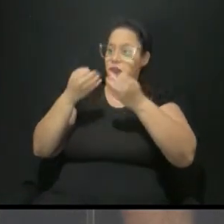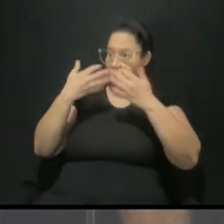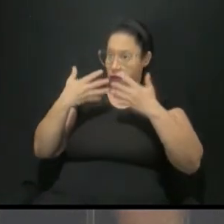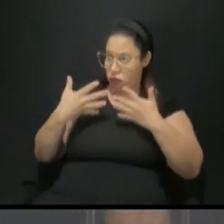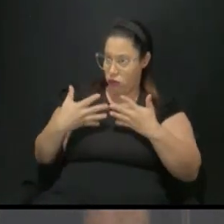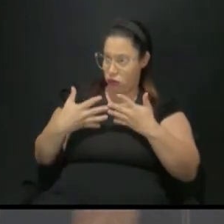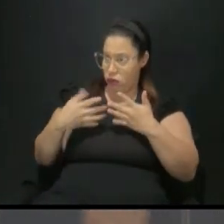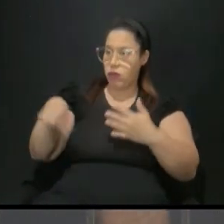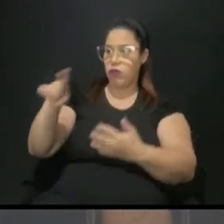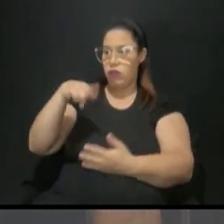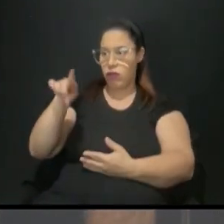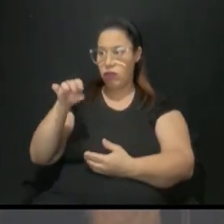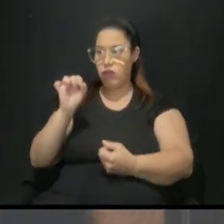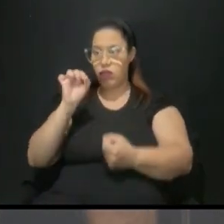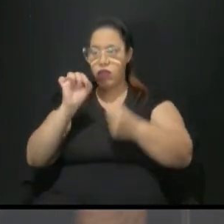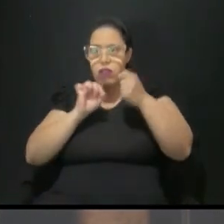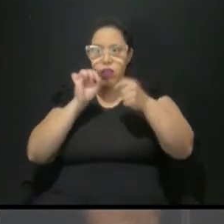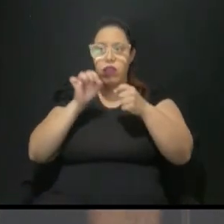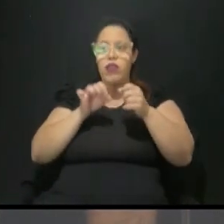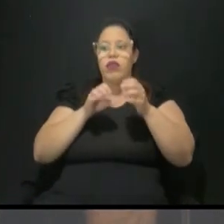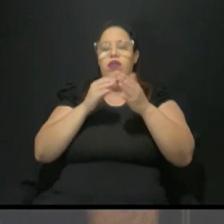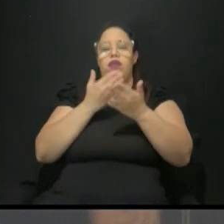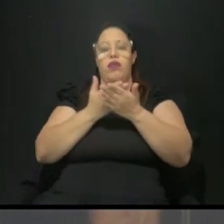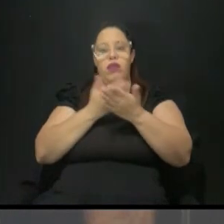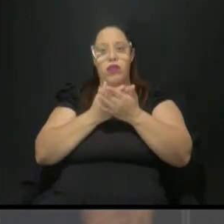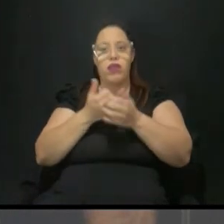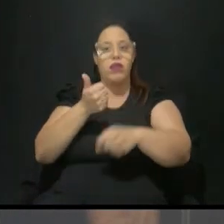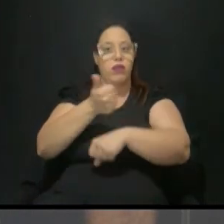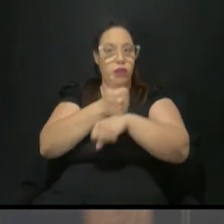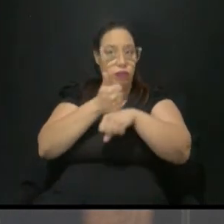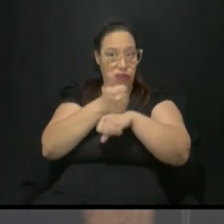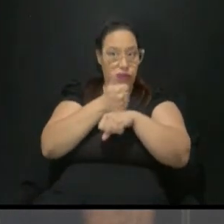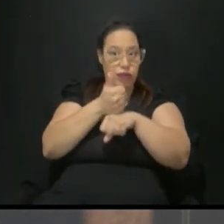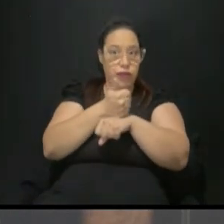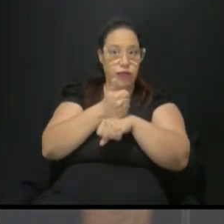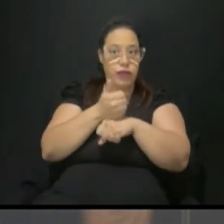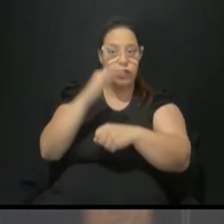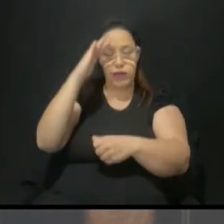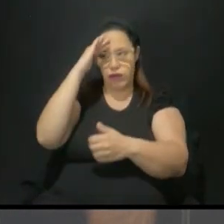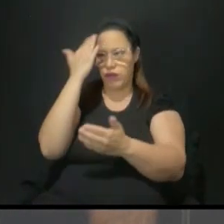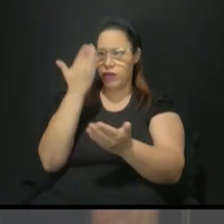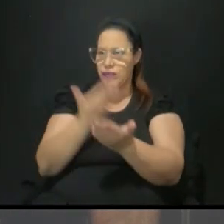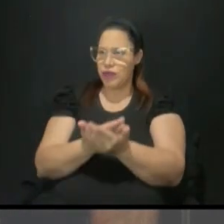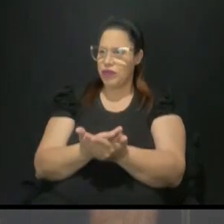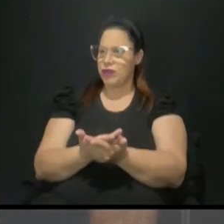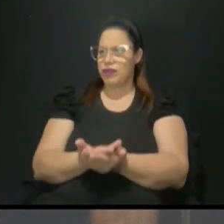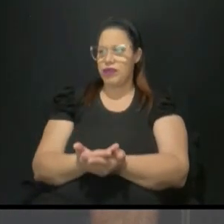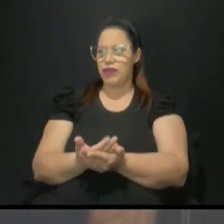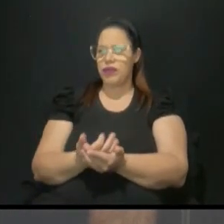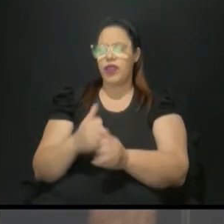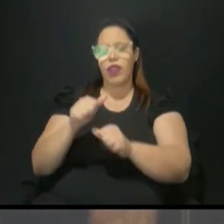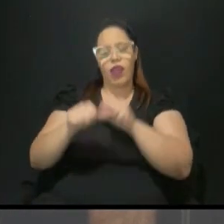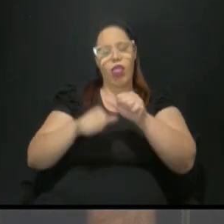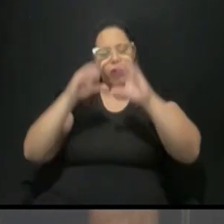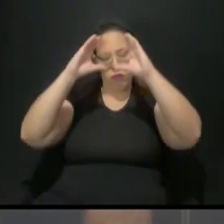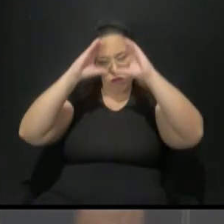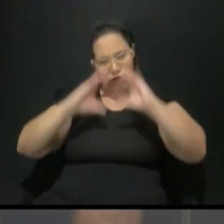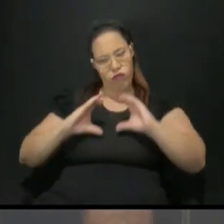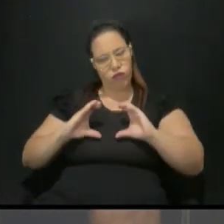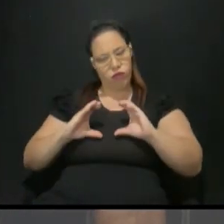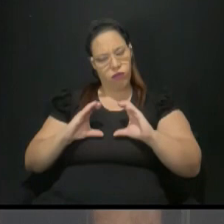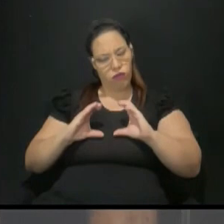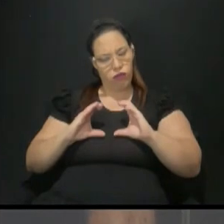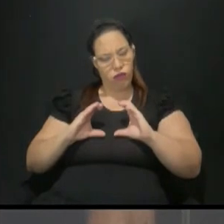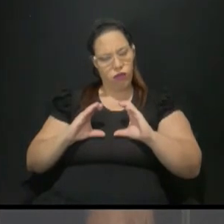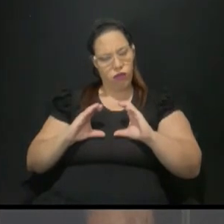questões educacionais profissionais. Acreditamos muito na mudança de comportamento e uma mudança de